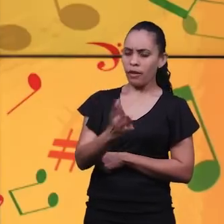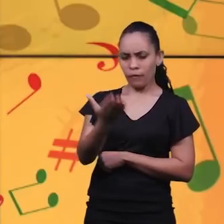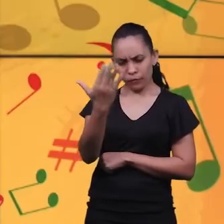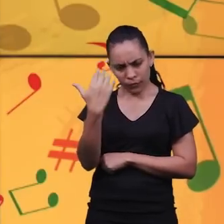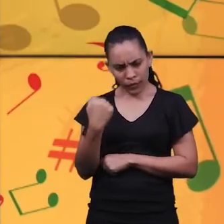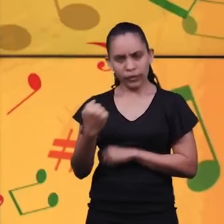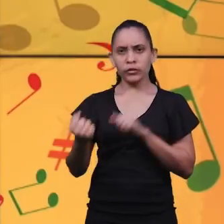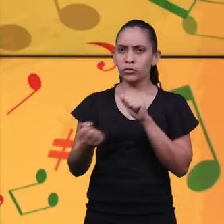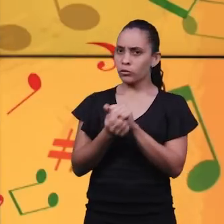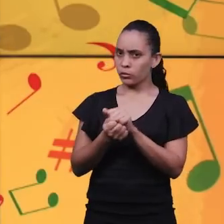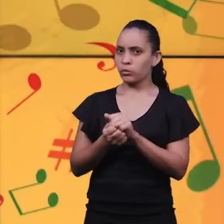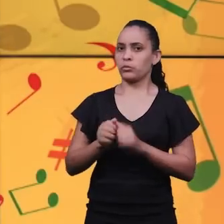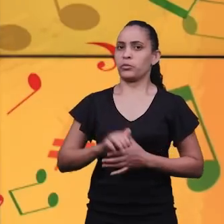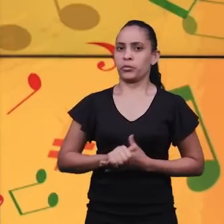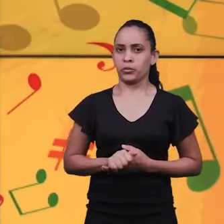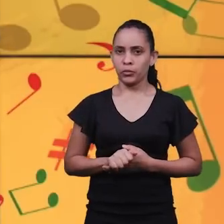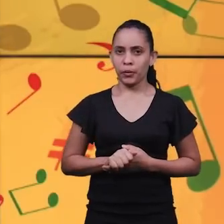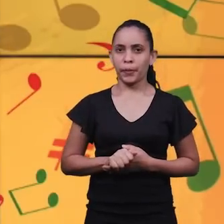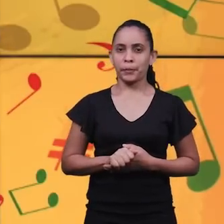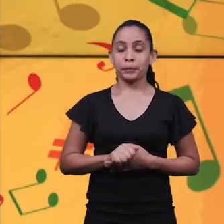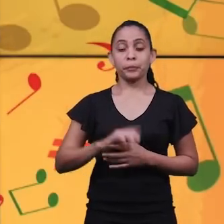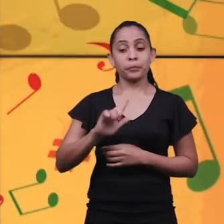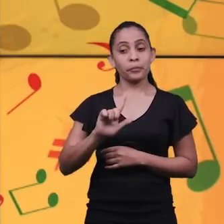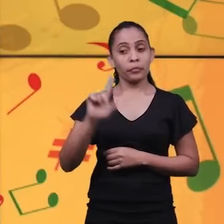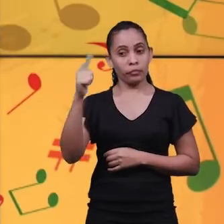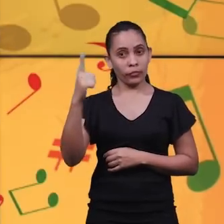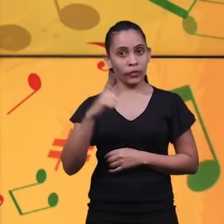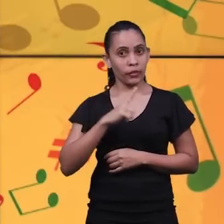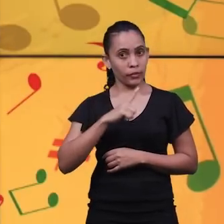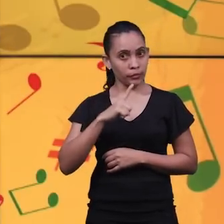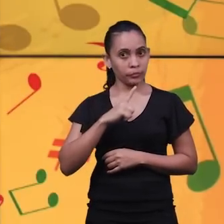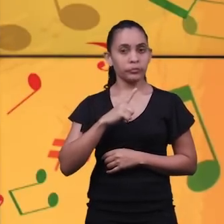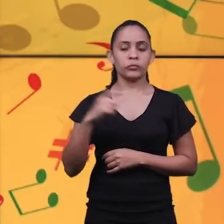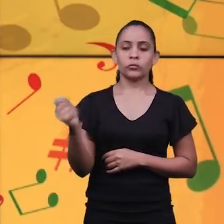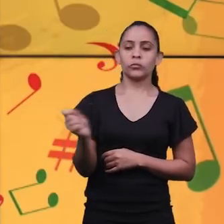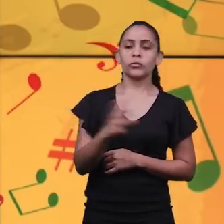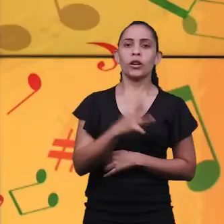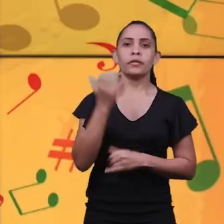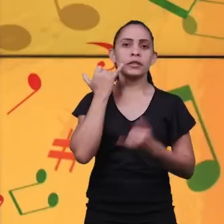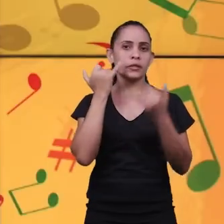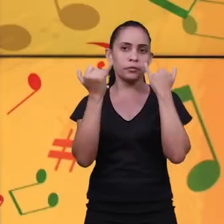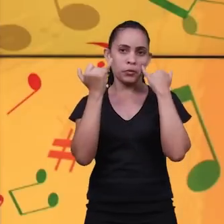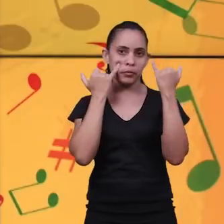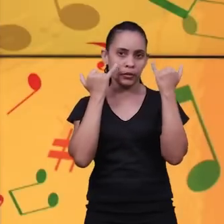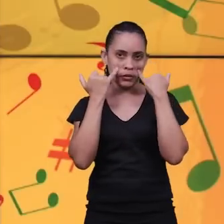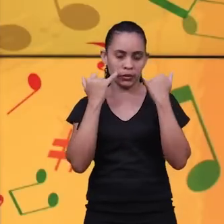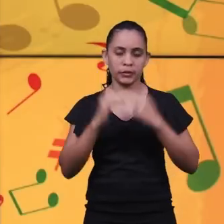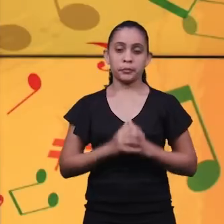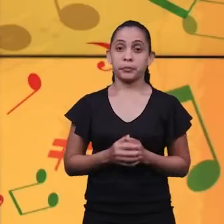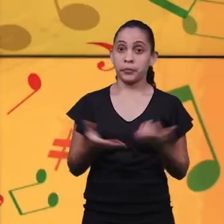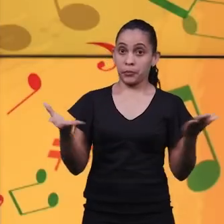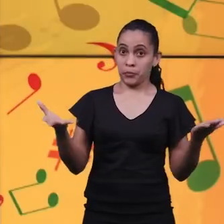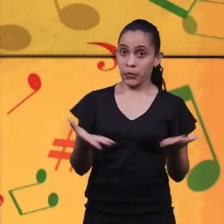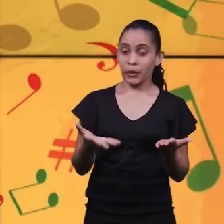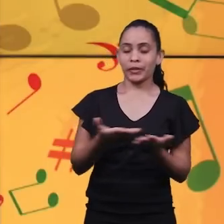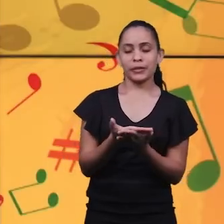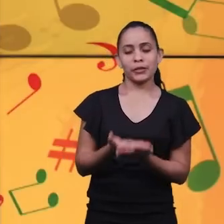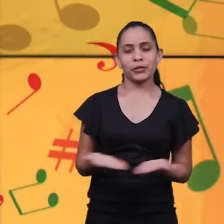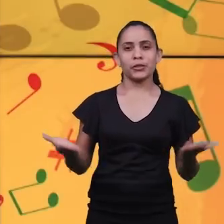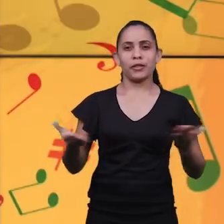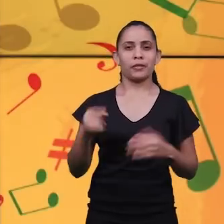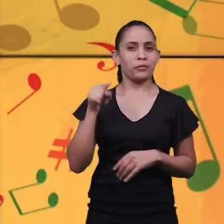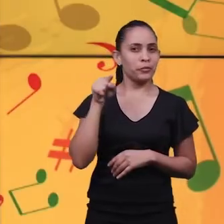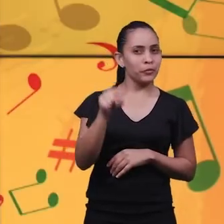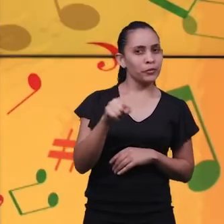Vila Velha, venha participar conosco. Mais para frente um pouquinho, teremos novas informações. Agora